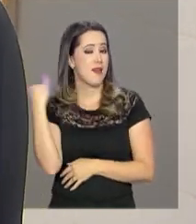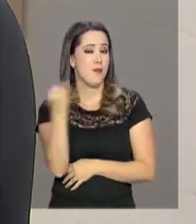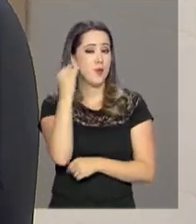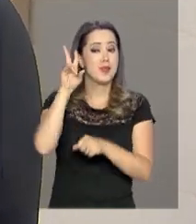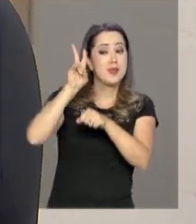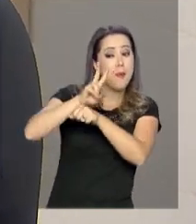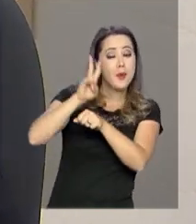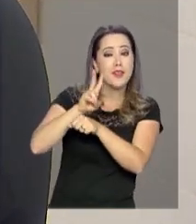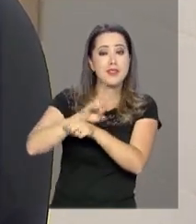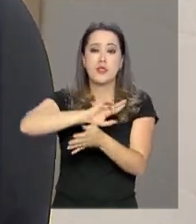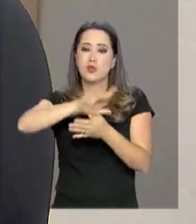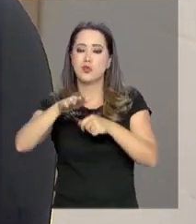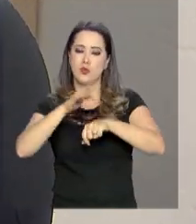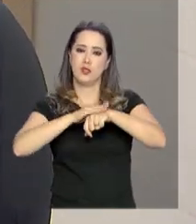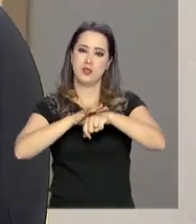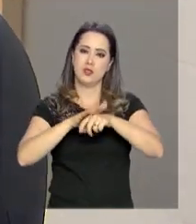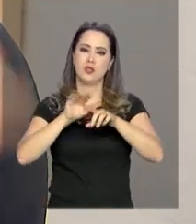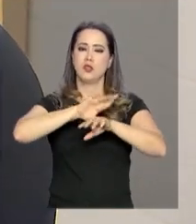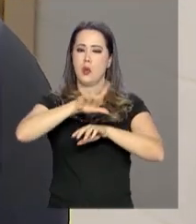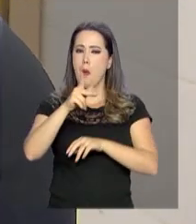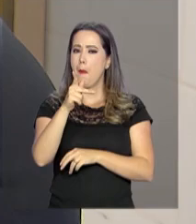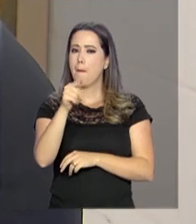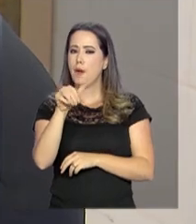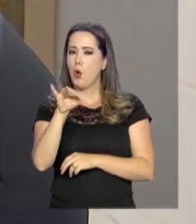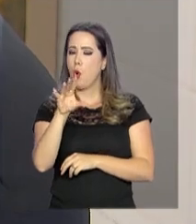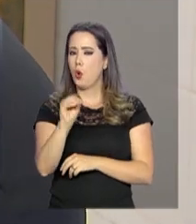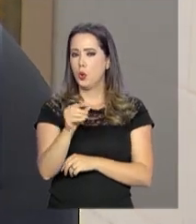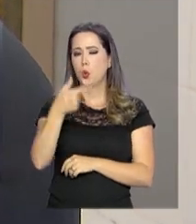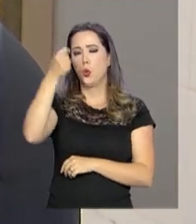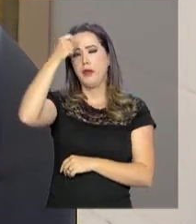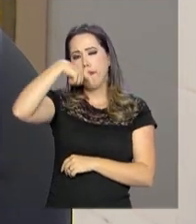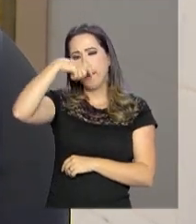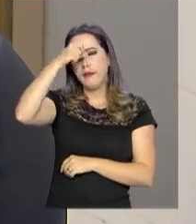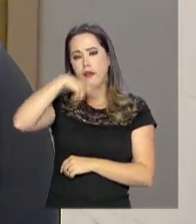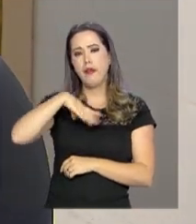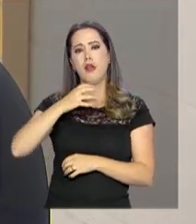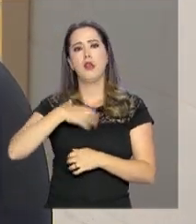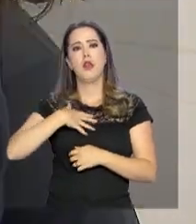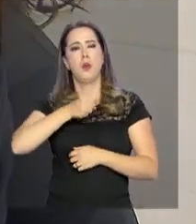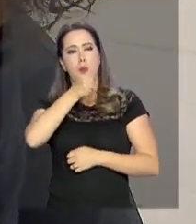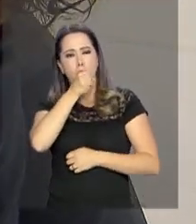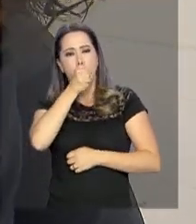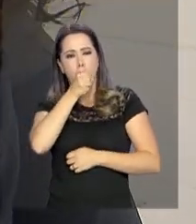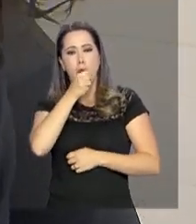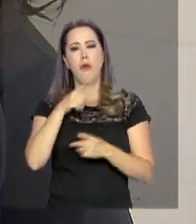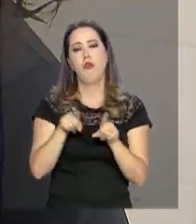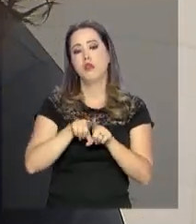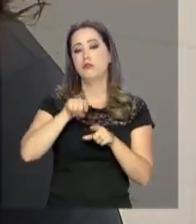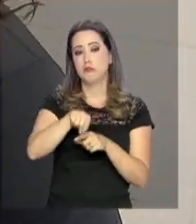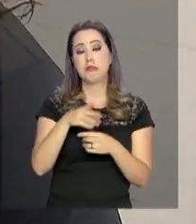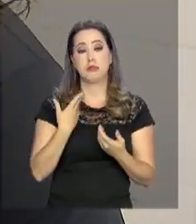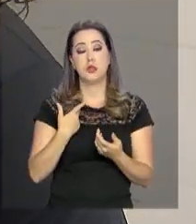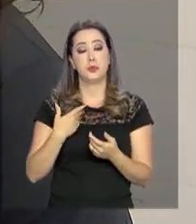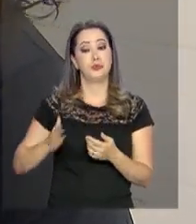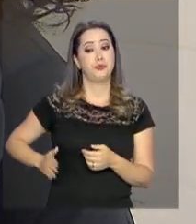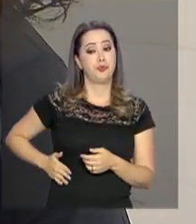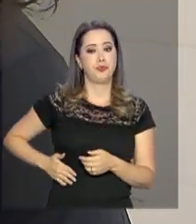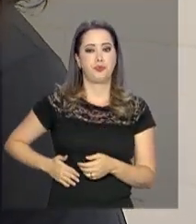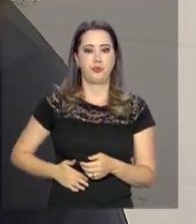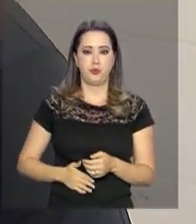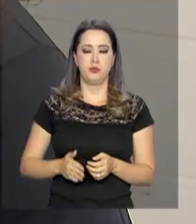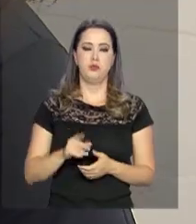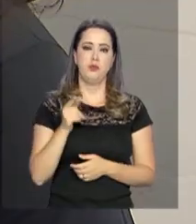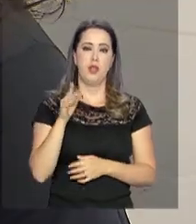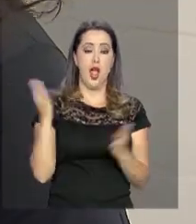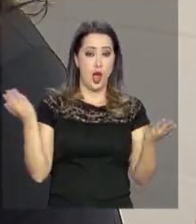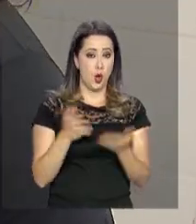inúmeras doenças, como poliomielite, gripe, tuberculose e hepatite. Hoje está em dia, acertamos, agora só em setembro para